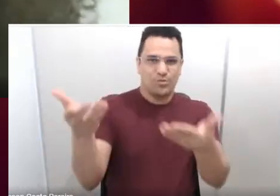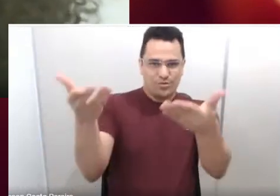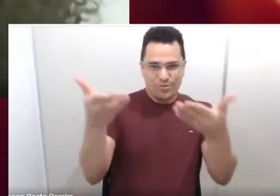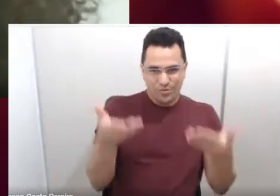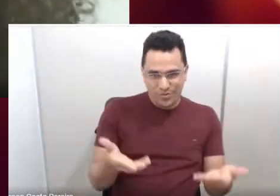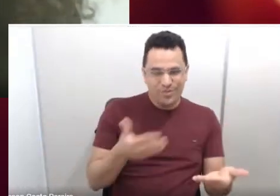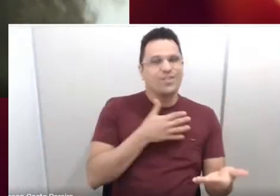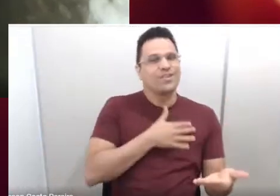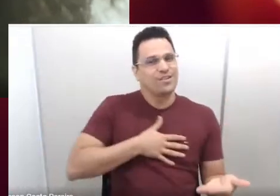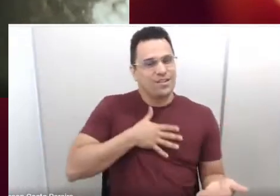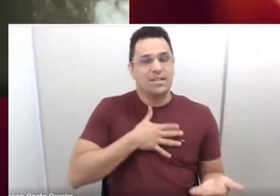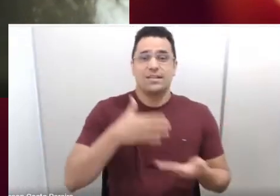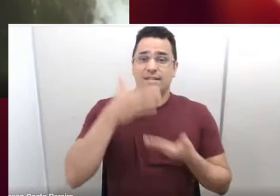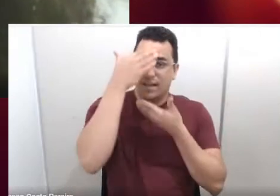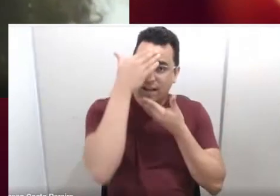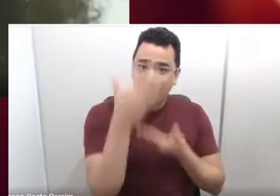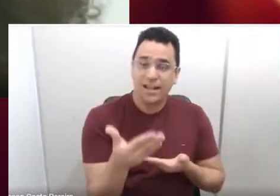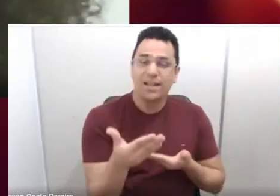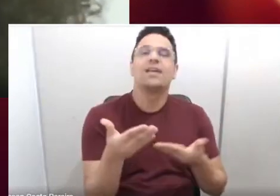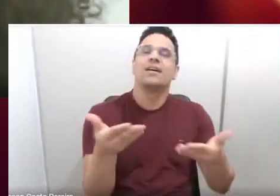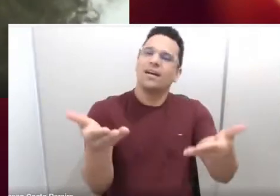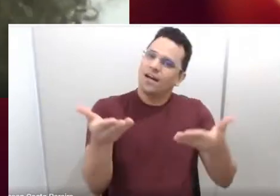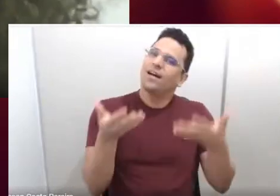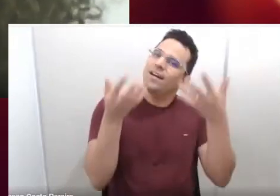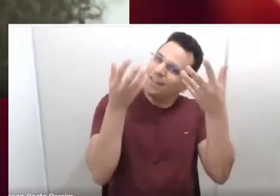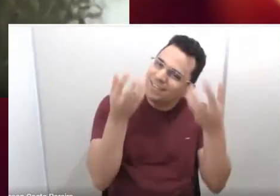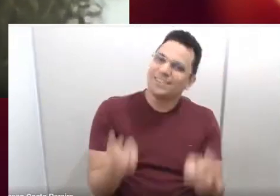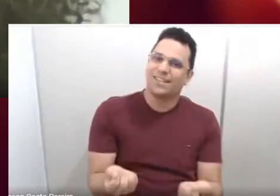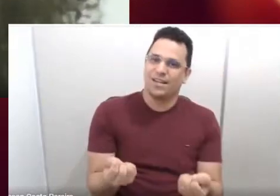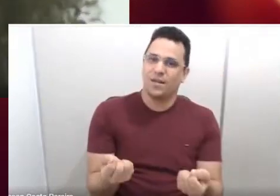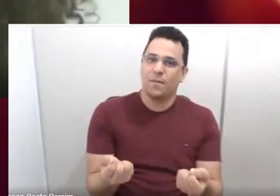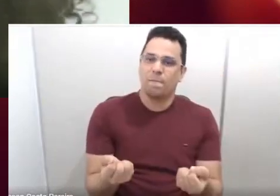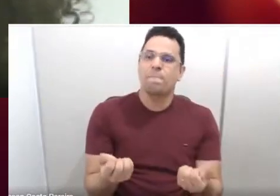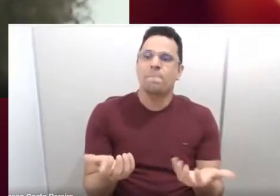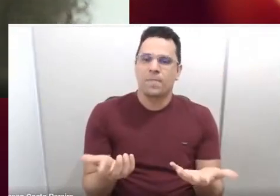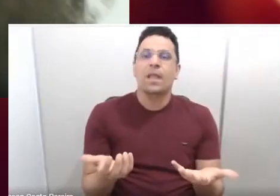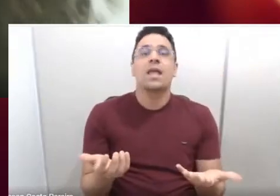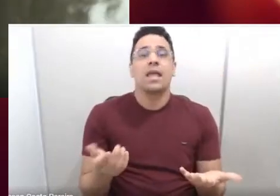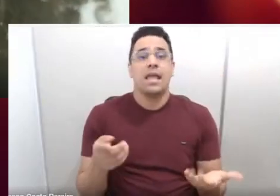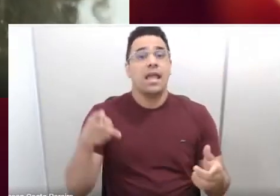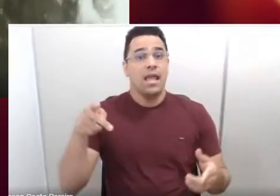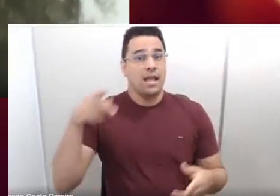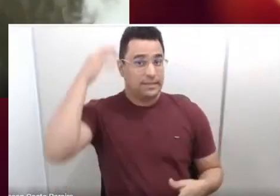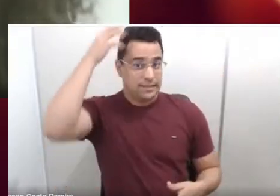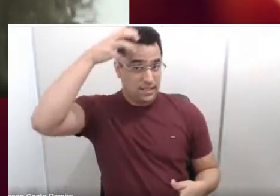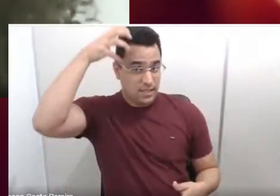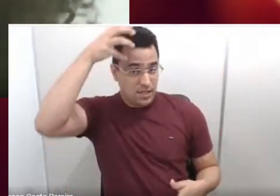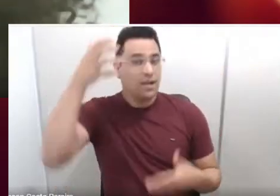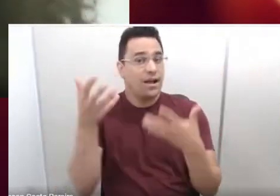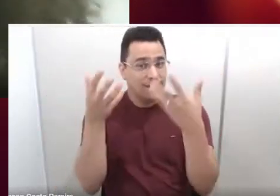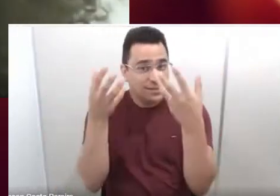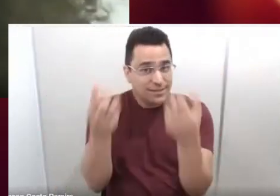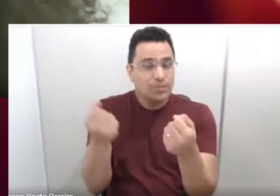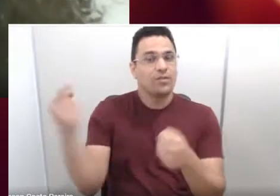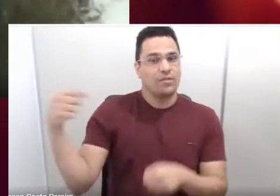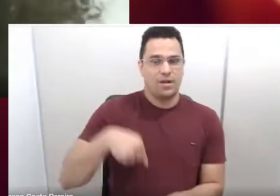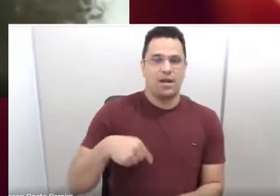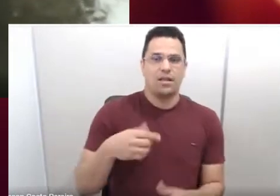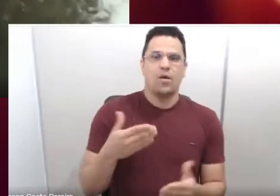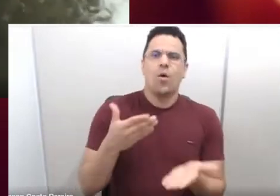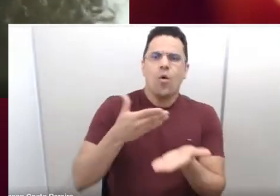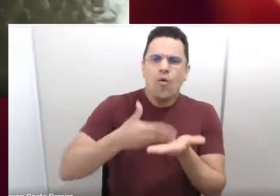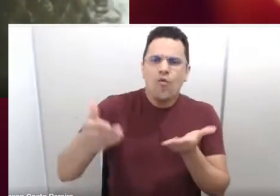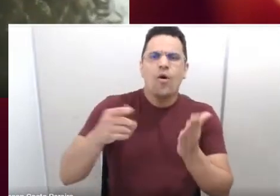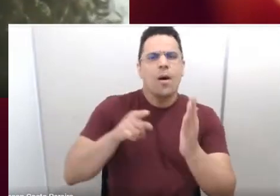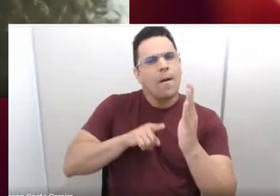né, agradece o convite aceito pelo Christopher. E antes de começar as perguntas, eu abro aqui para ele fazer